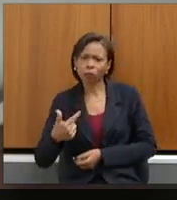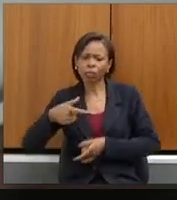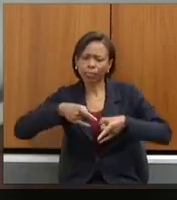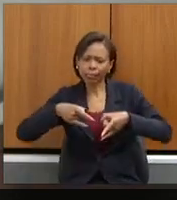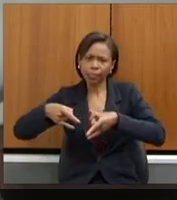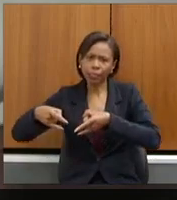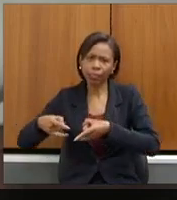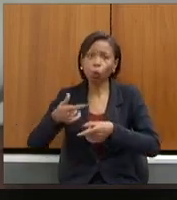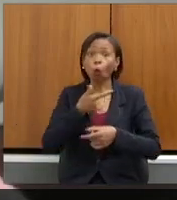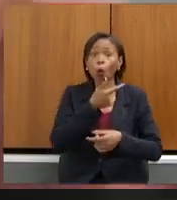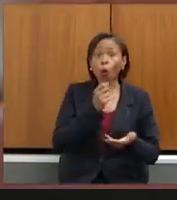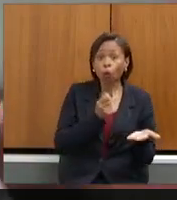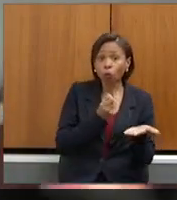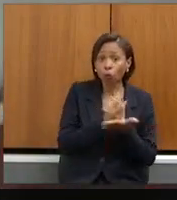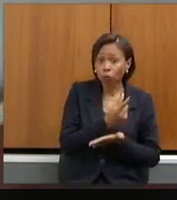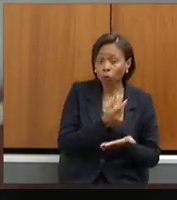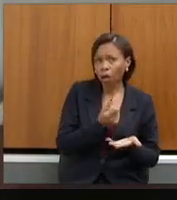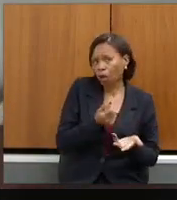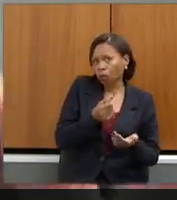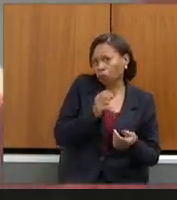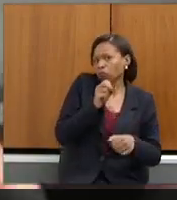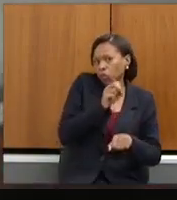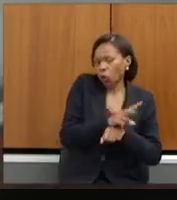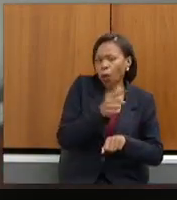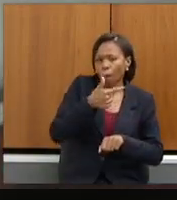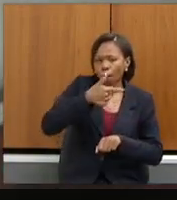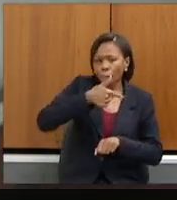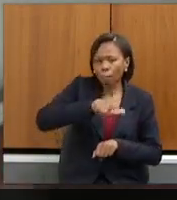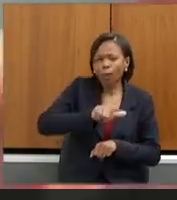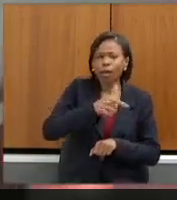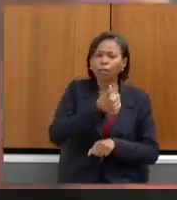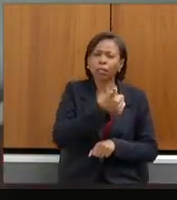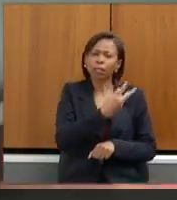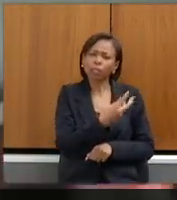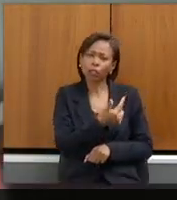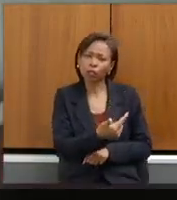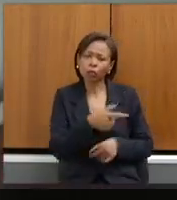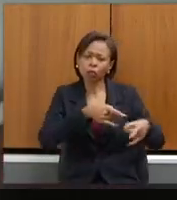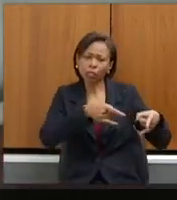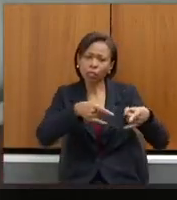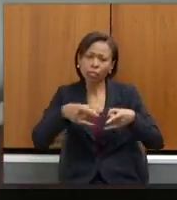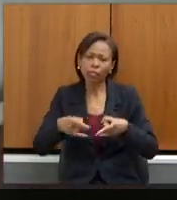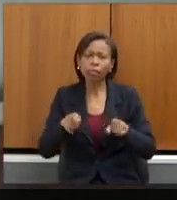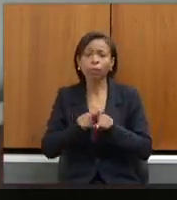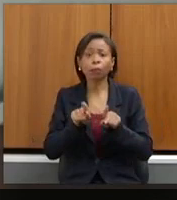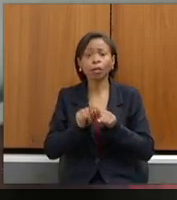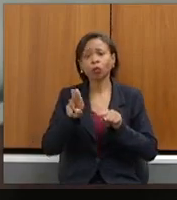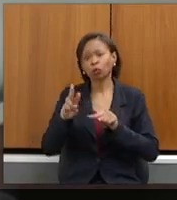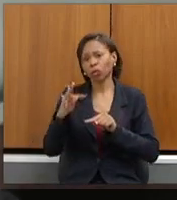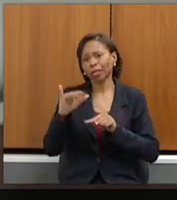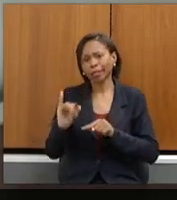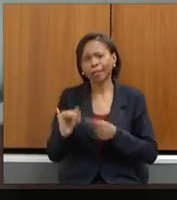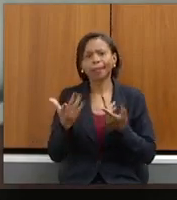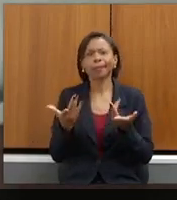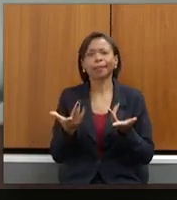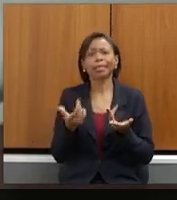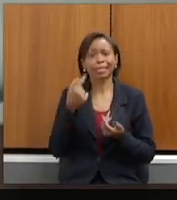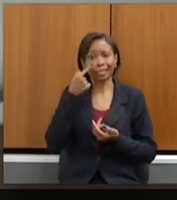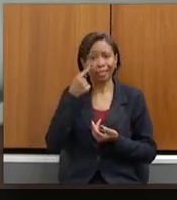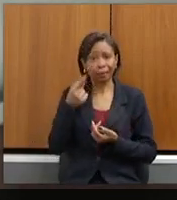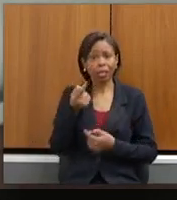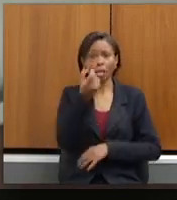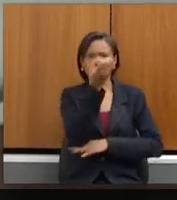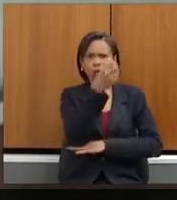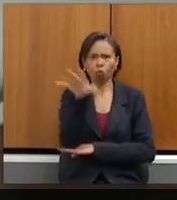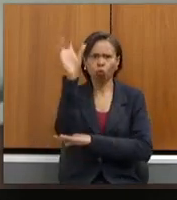leite do pronto só e parou de chover tudo exclusivo ocorridos mais 10 leitos de UTI que a gente fazendo aí eu compro nossas correndo e